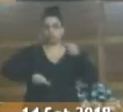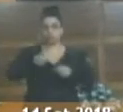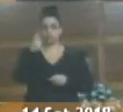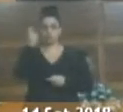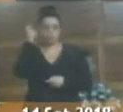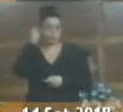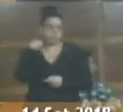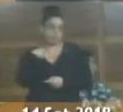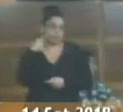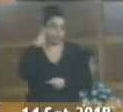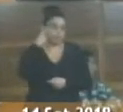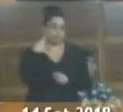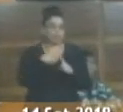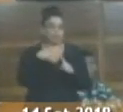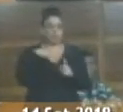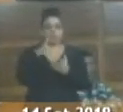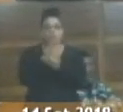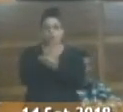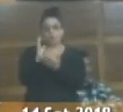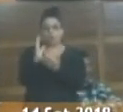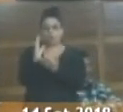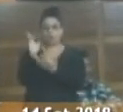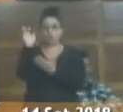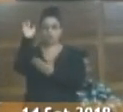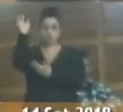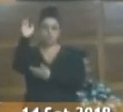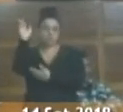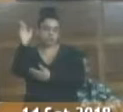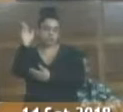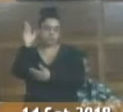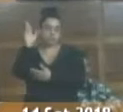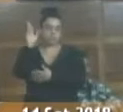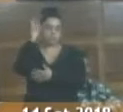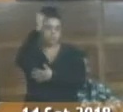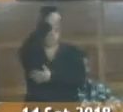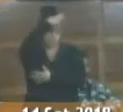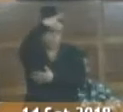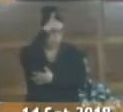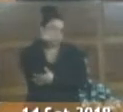que intencionados que sejam os gestores, eles não